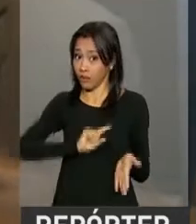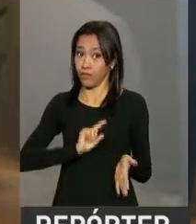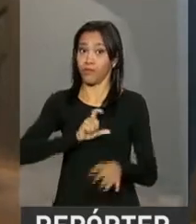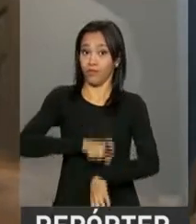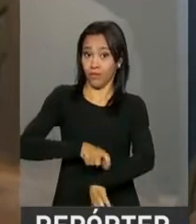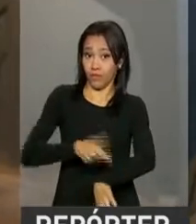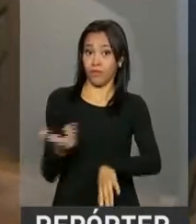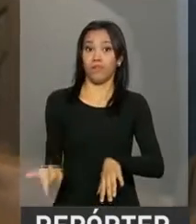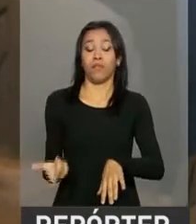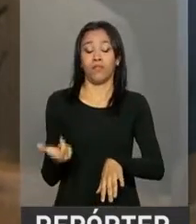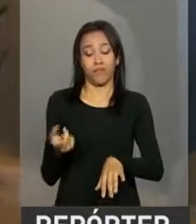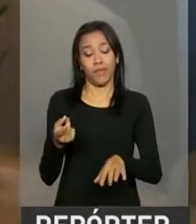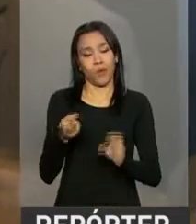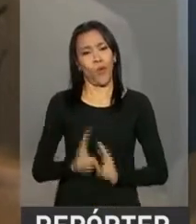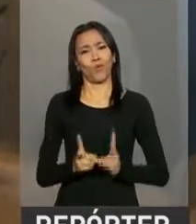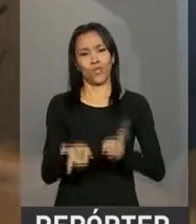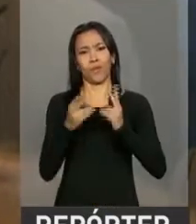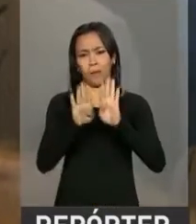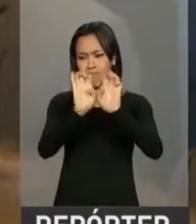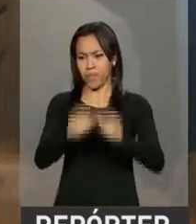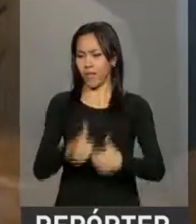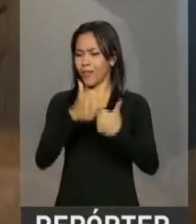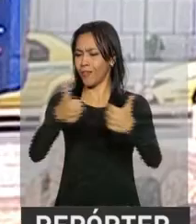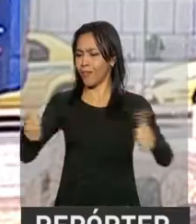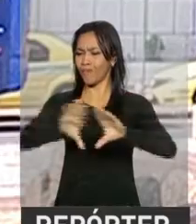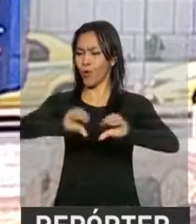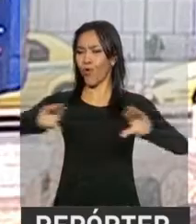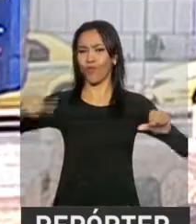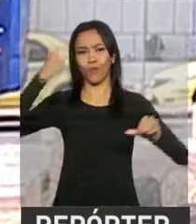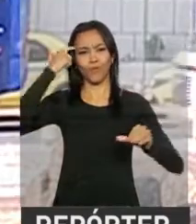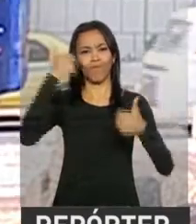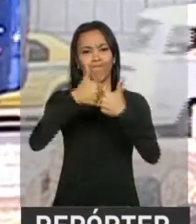consiga manter, né, esse nível de segurança e de conforto.